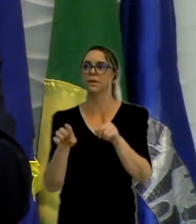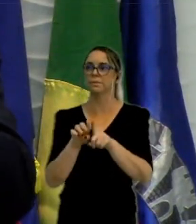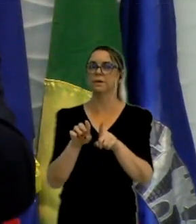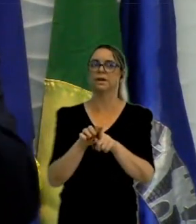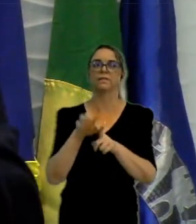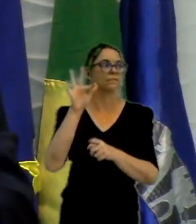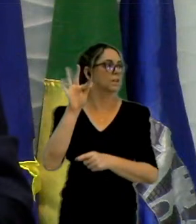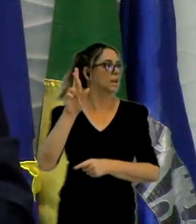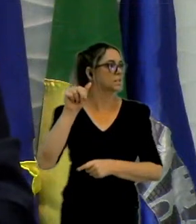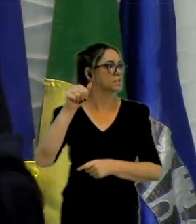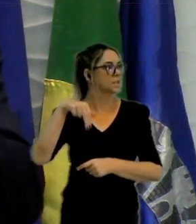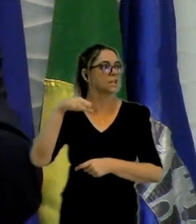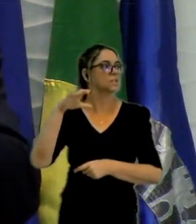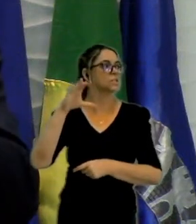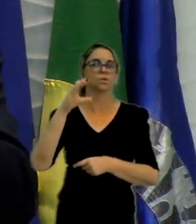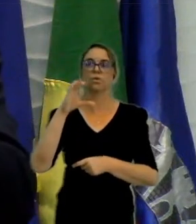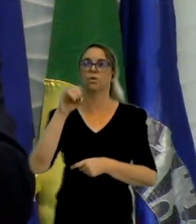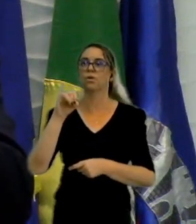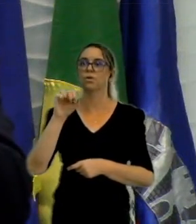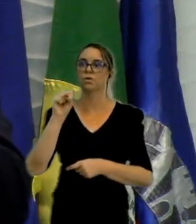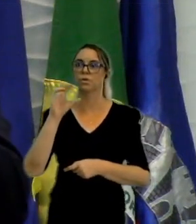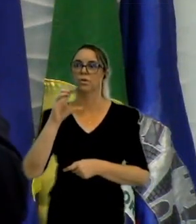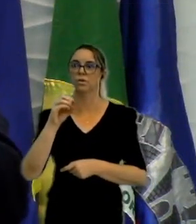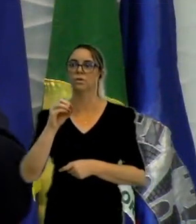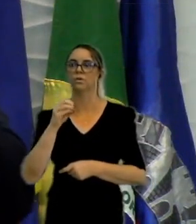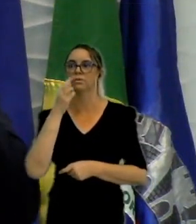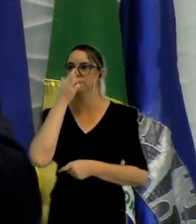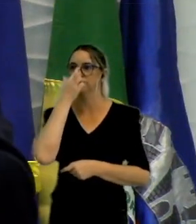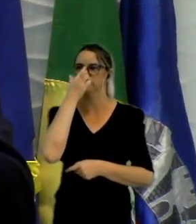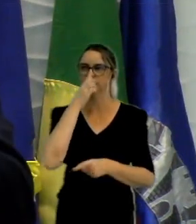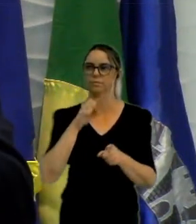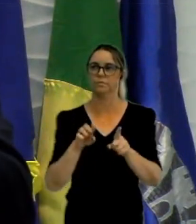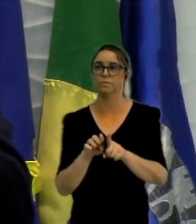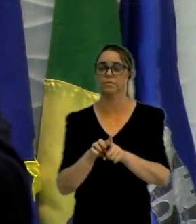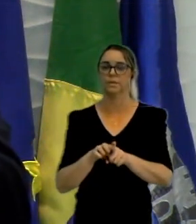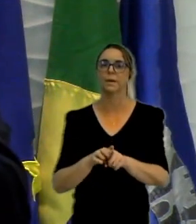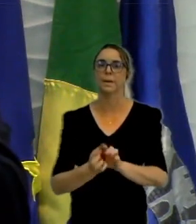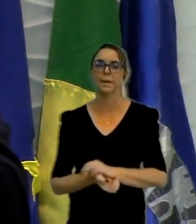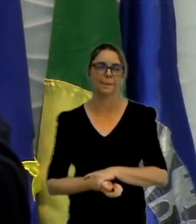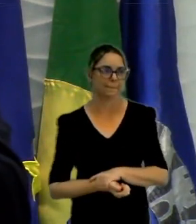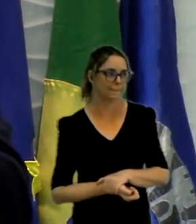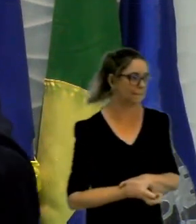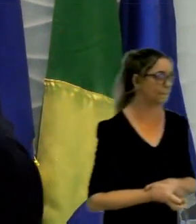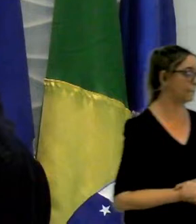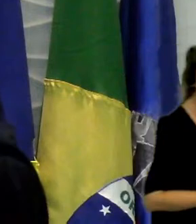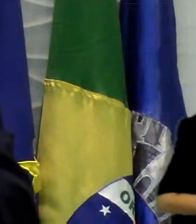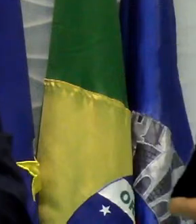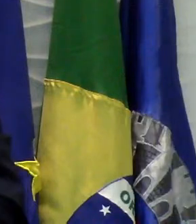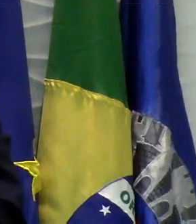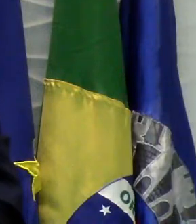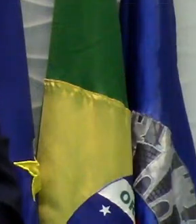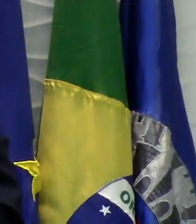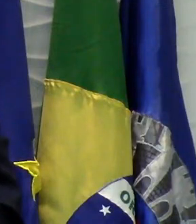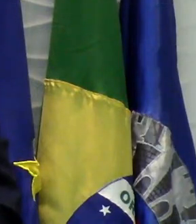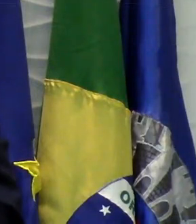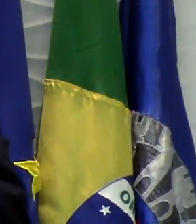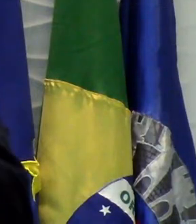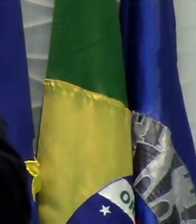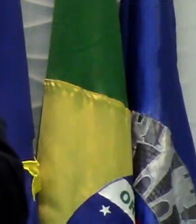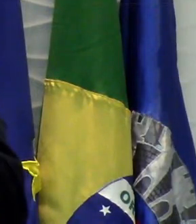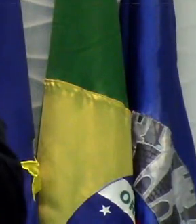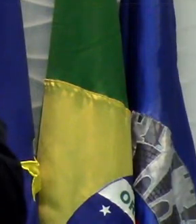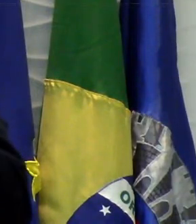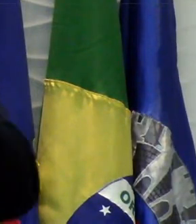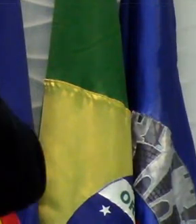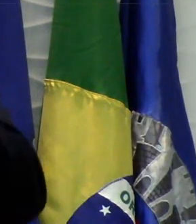né, da churrascaria, a Marcos Barreto, a Tenda, né, Tenda Coelhinha. No dia de ontem, a Dora